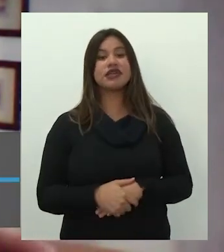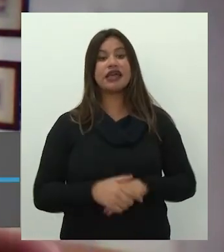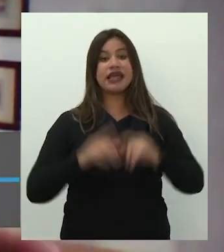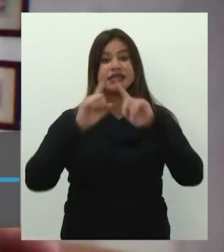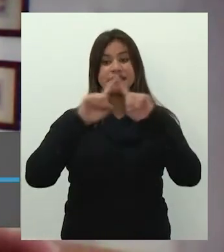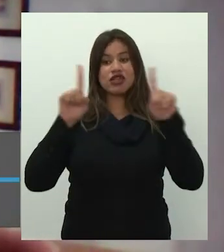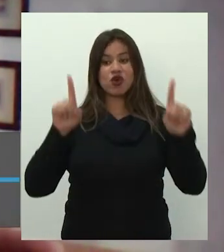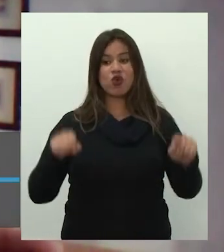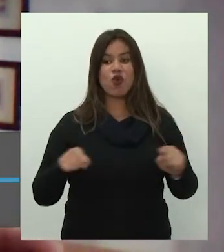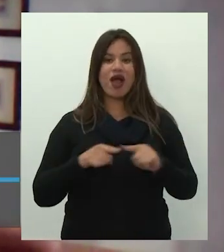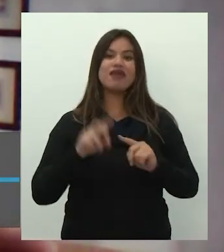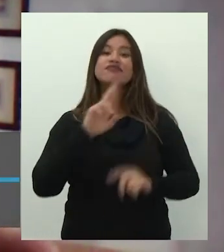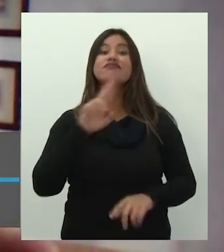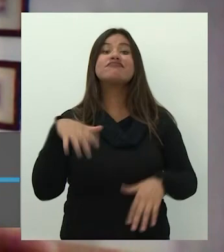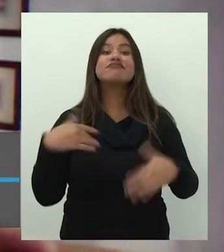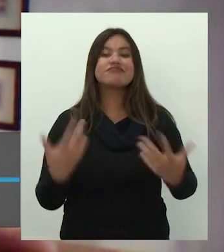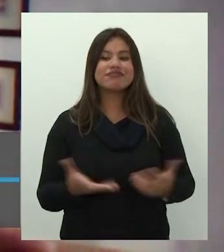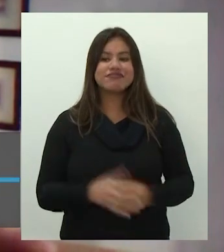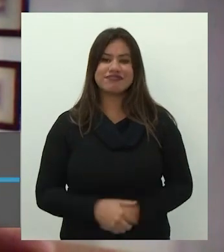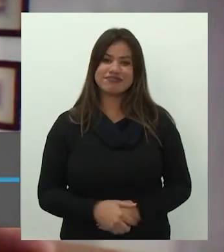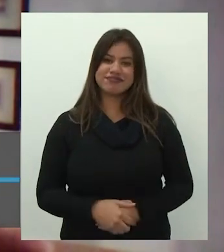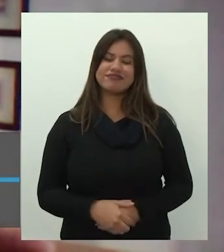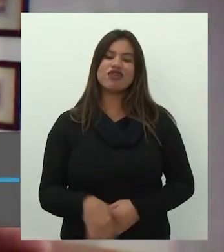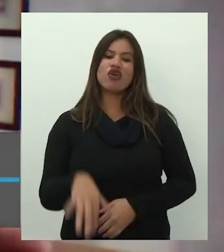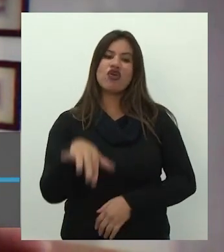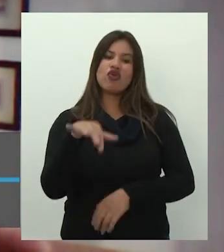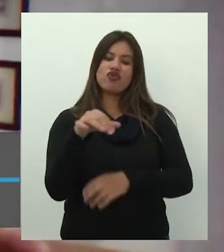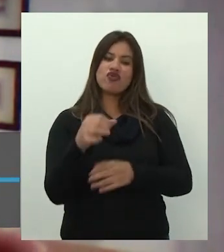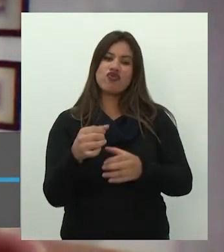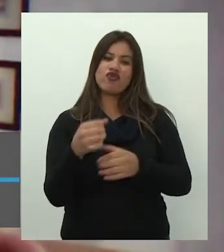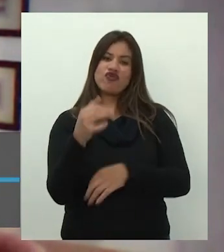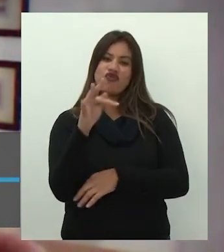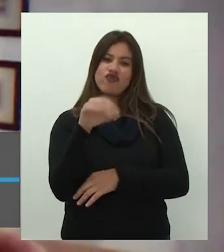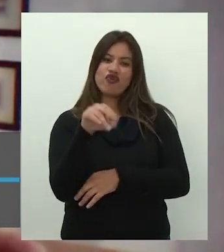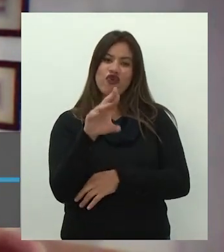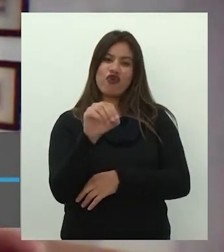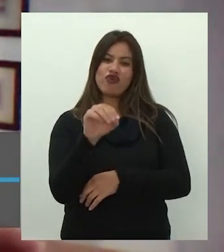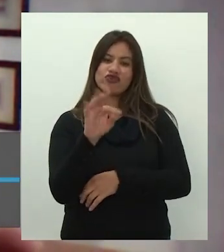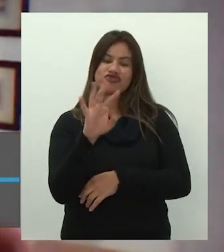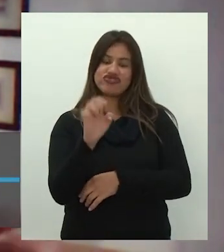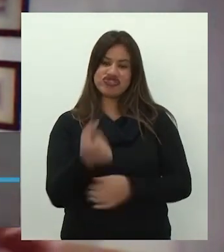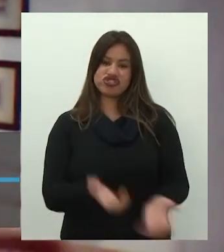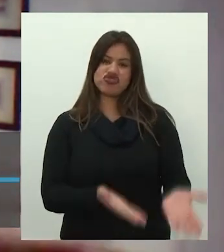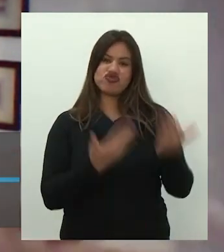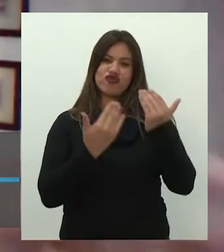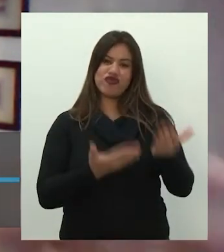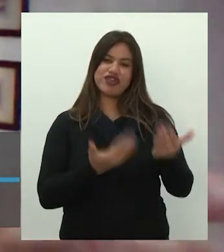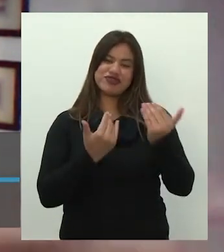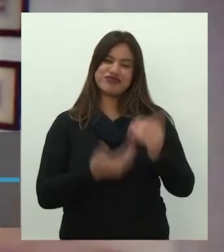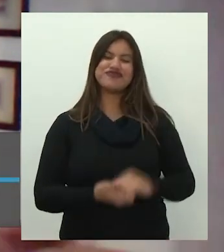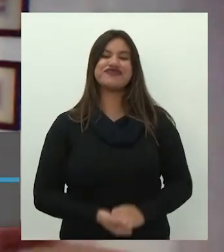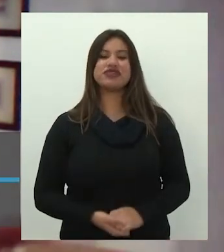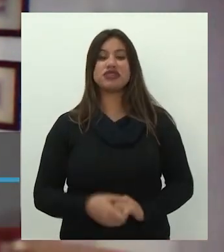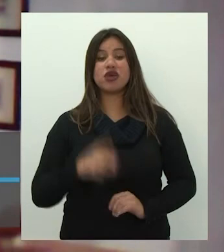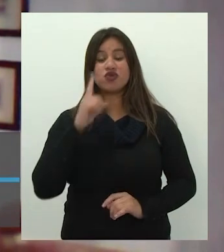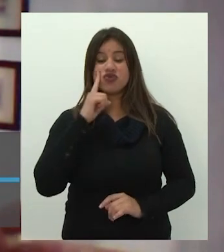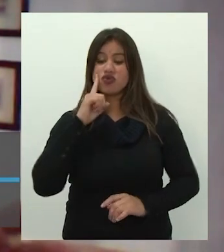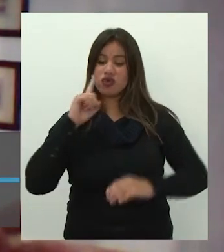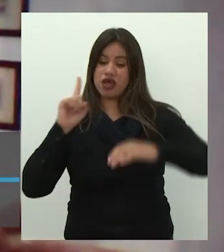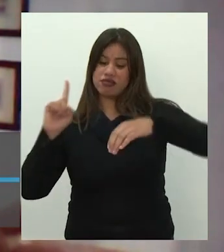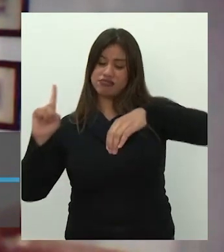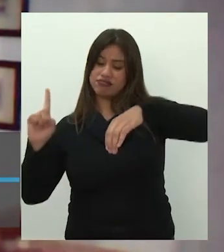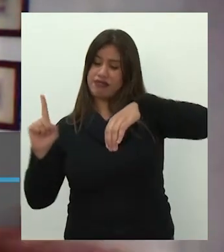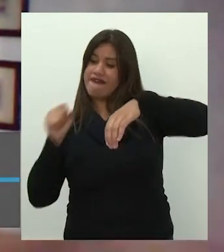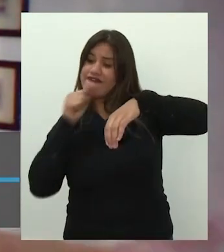quadro, sabe como se chama? Fonte da Juventude. Então, você entra velho de um lado e sai